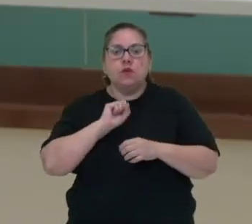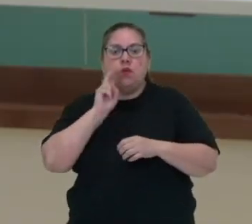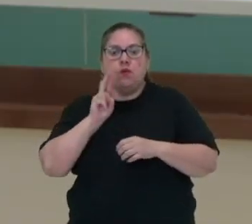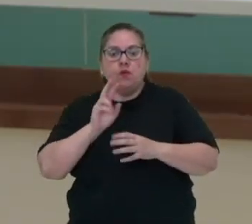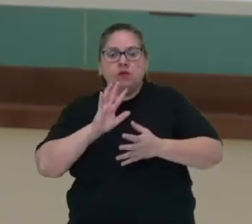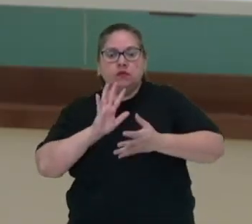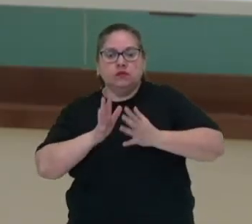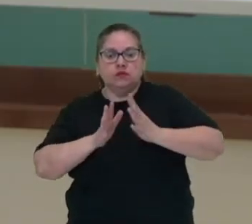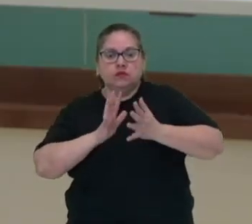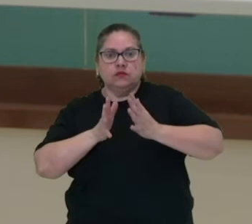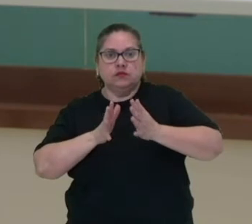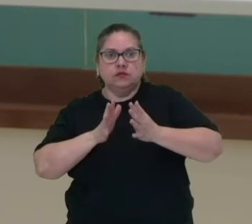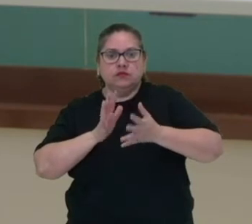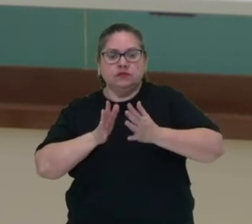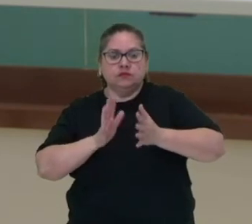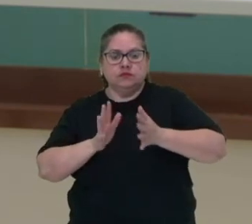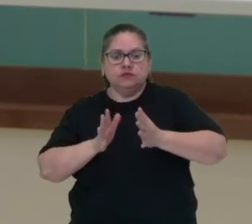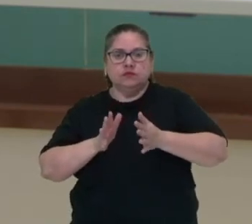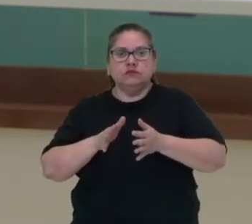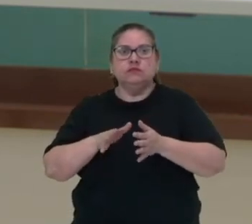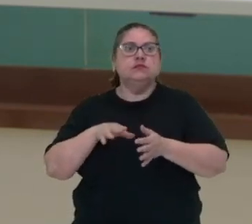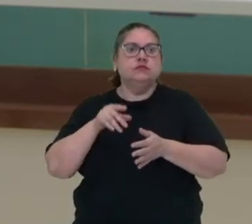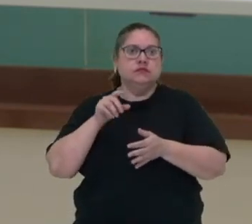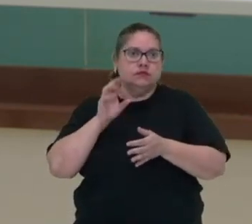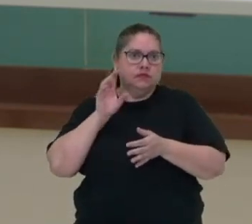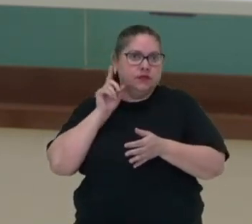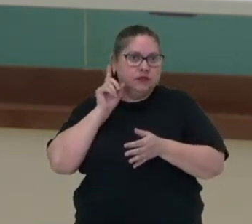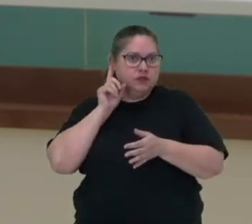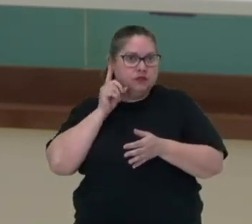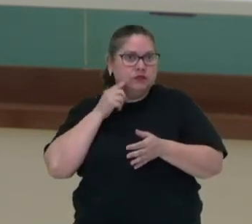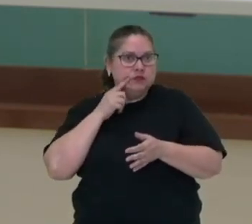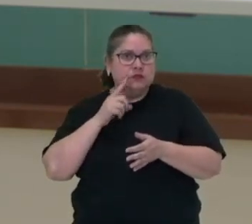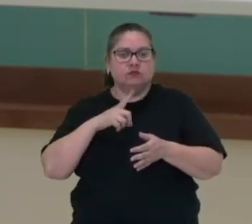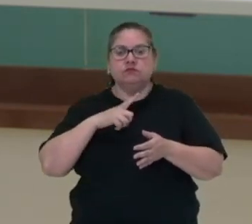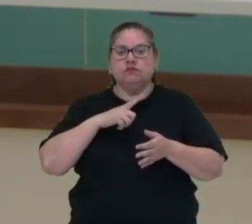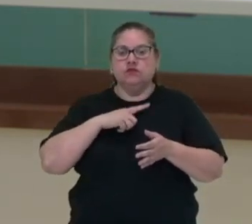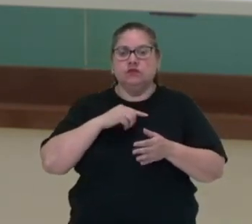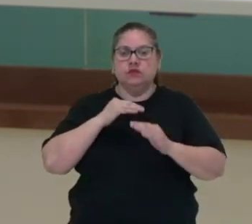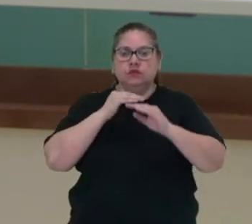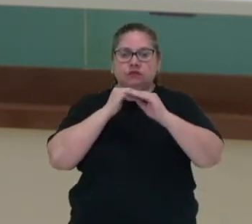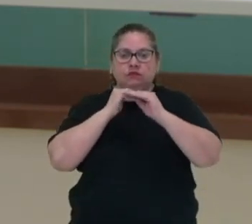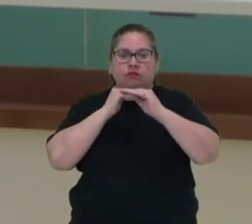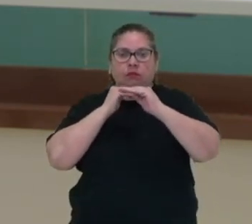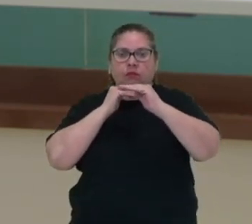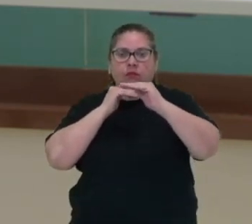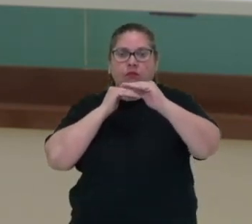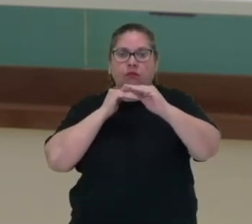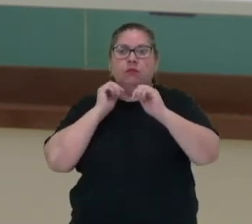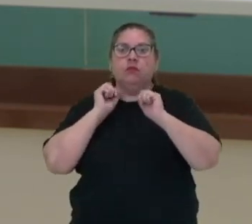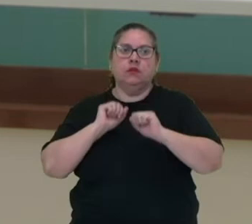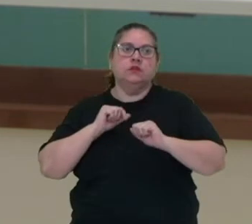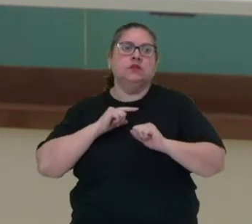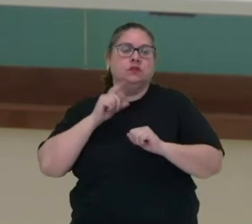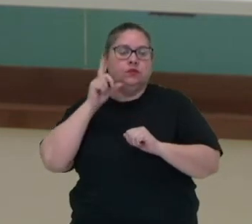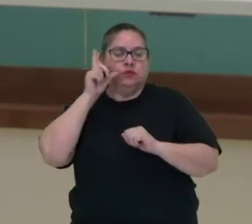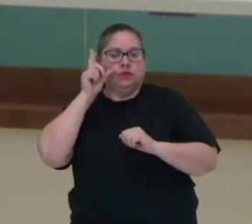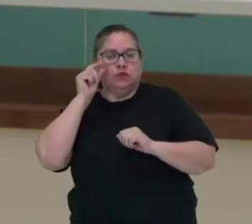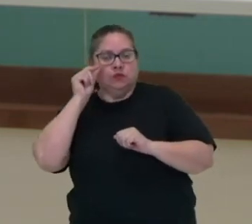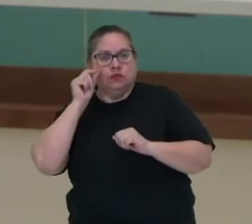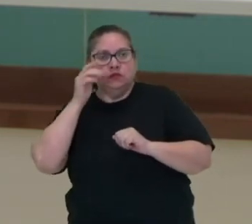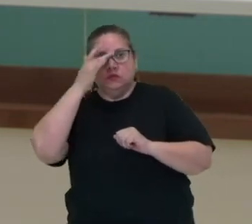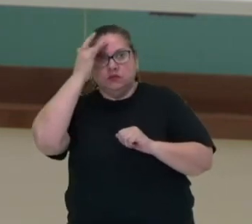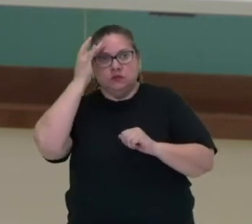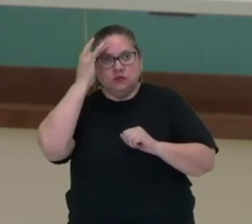essa característica da alternância do tom da voz, se a gente não tiver, pode provocar o sono nas pessoas. Então, letra